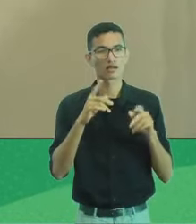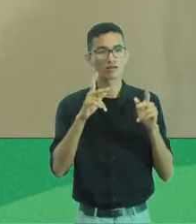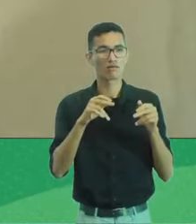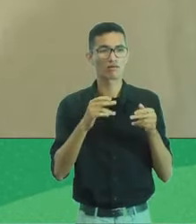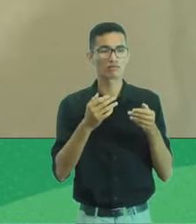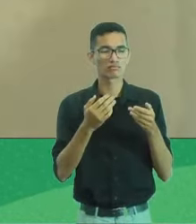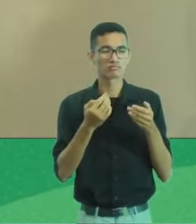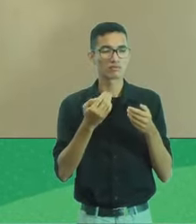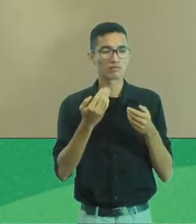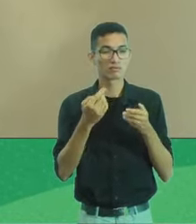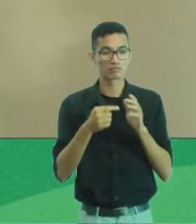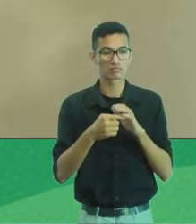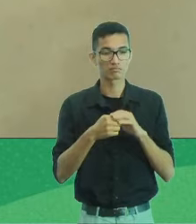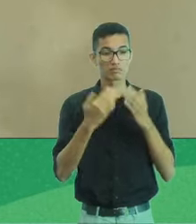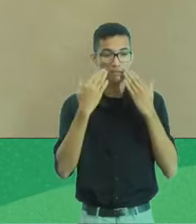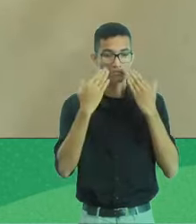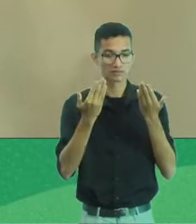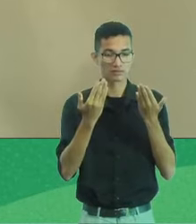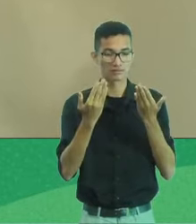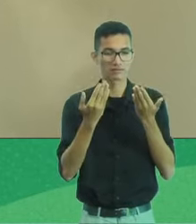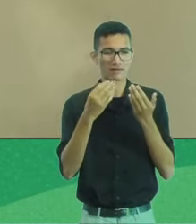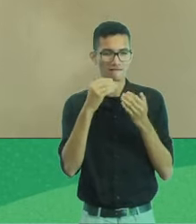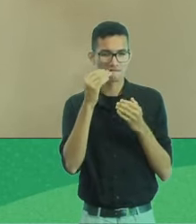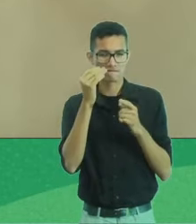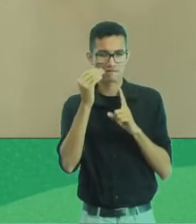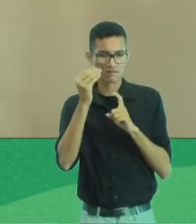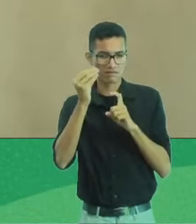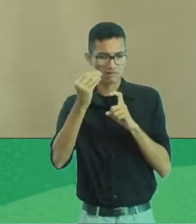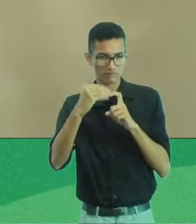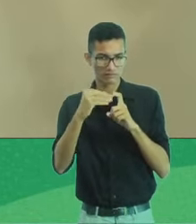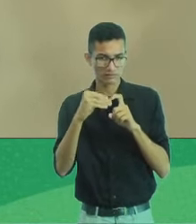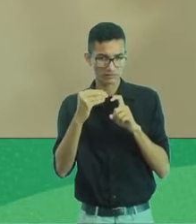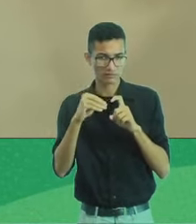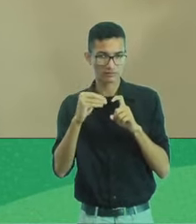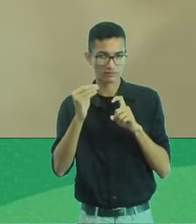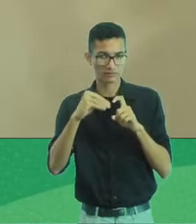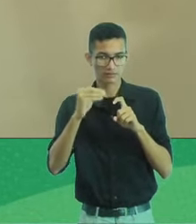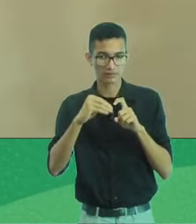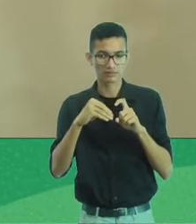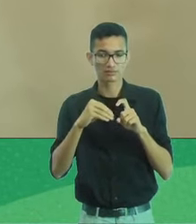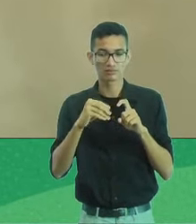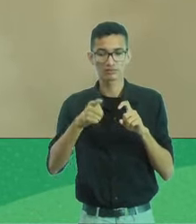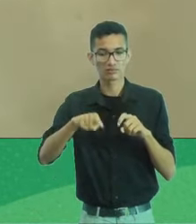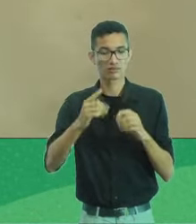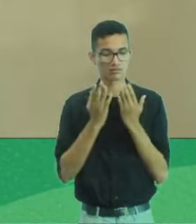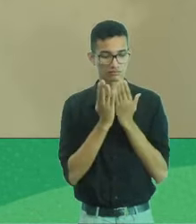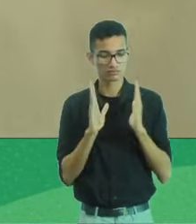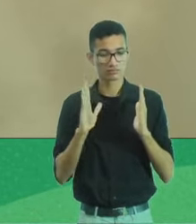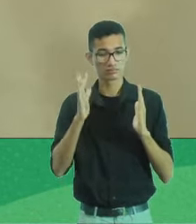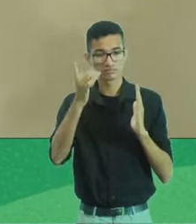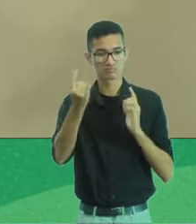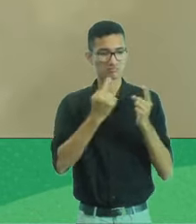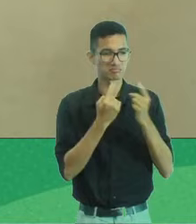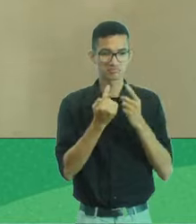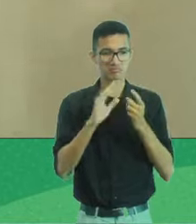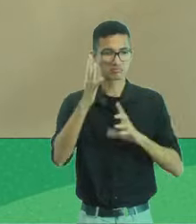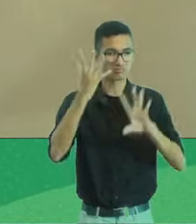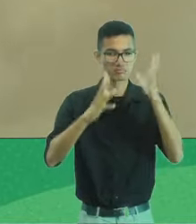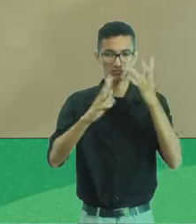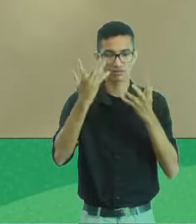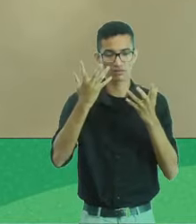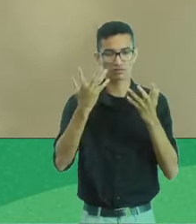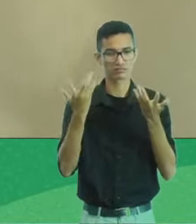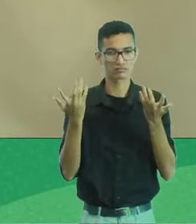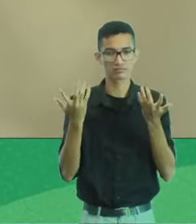vulnerabilidade sabe a gente tem que estar sempre aberto para as coisas que vierem para as coisas que vem